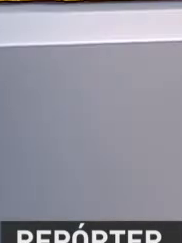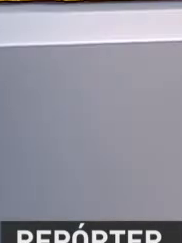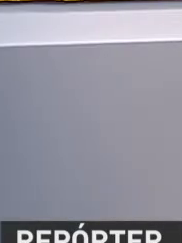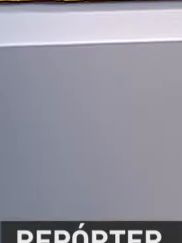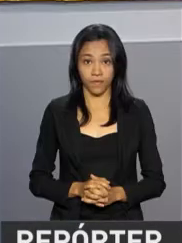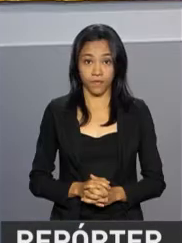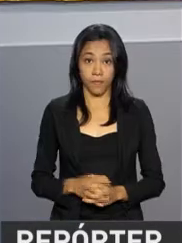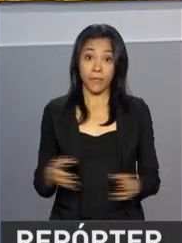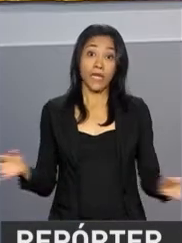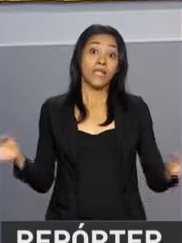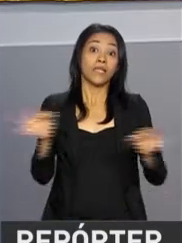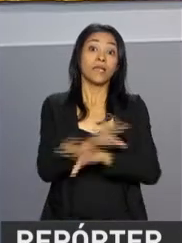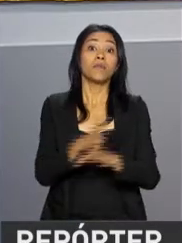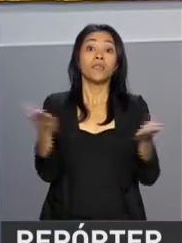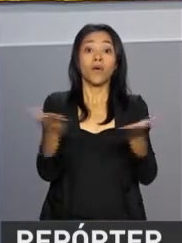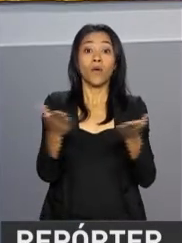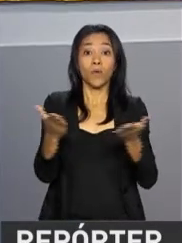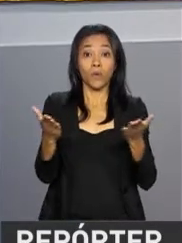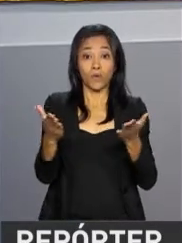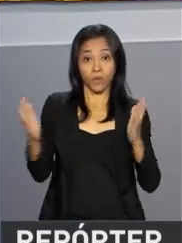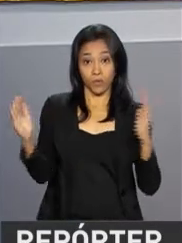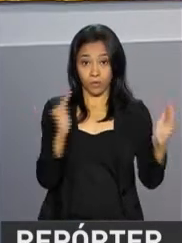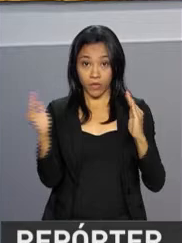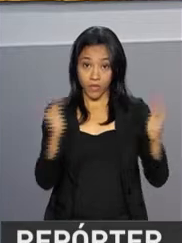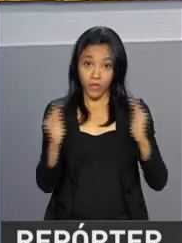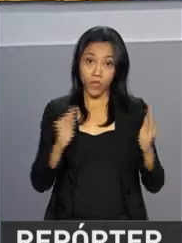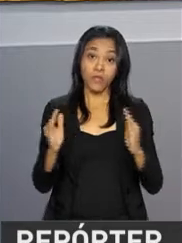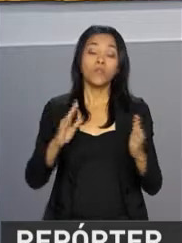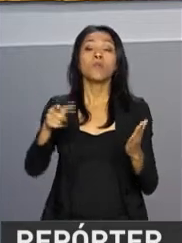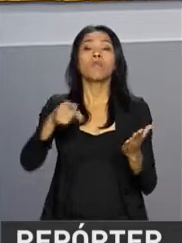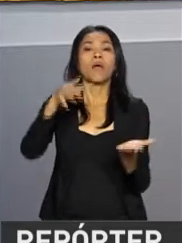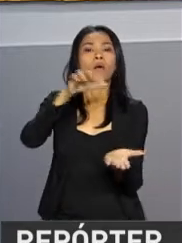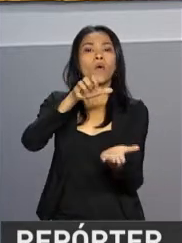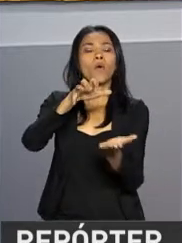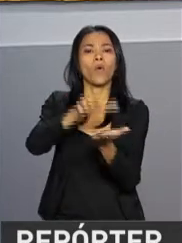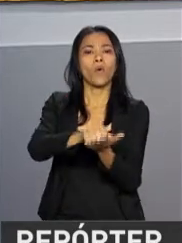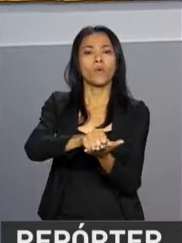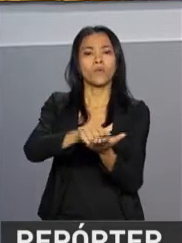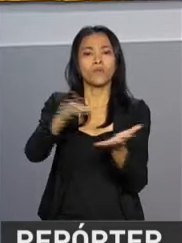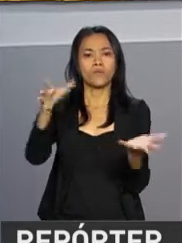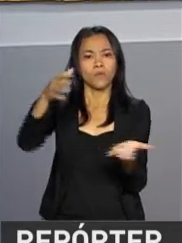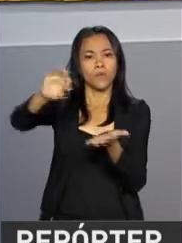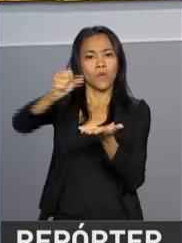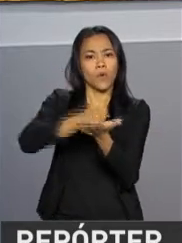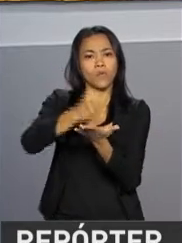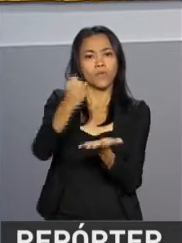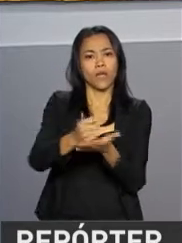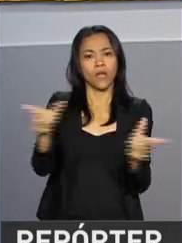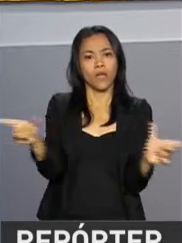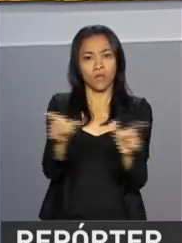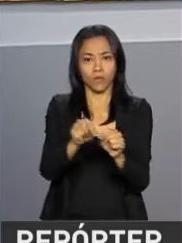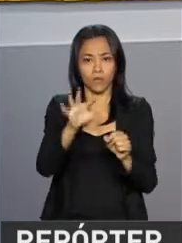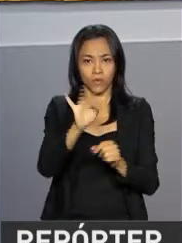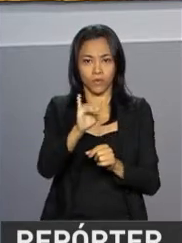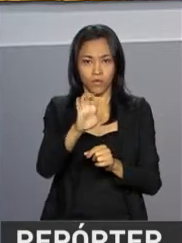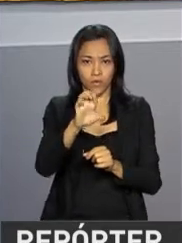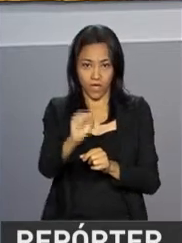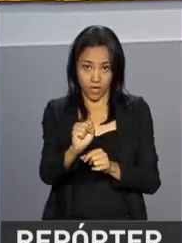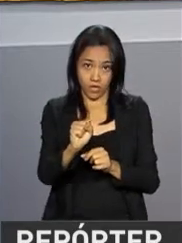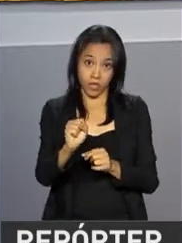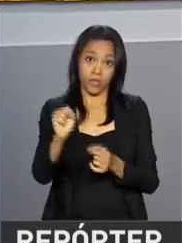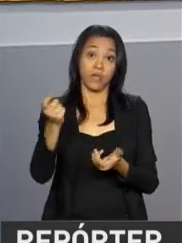termina hoje o prazo para renovação dos contratos do fundo de financiamento estudantil fies do segundo semestre deste